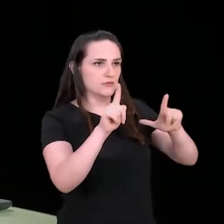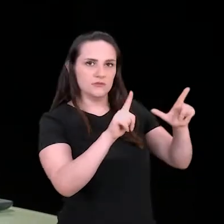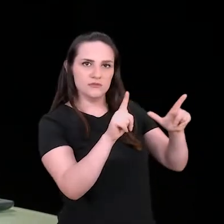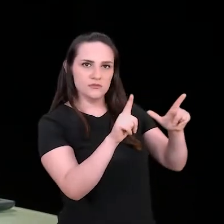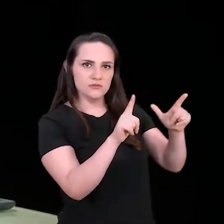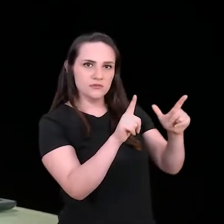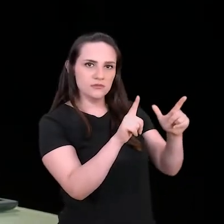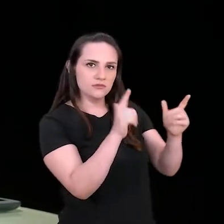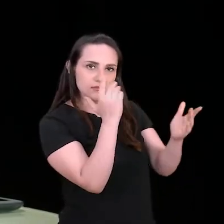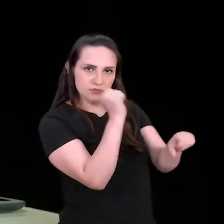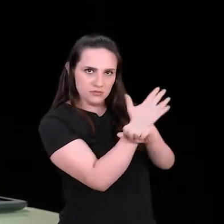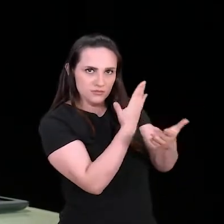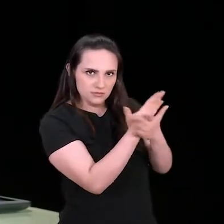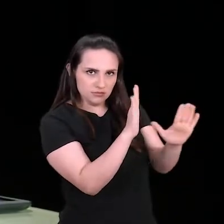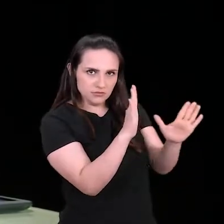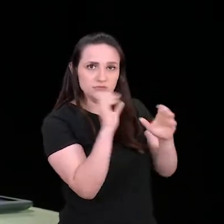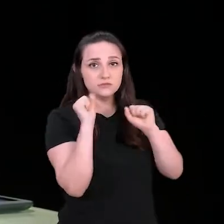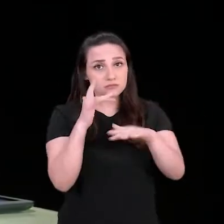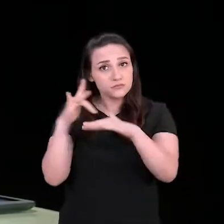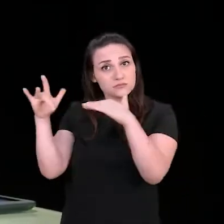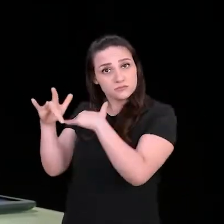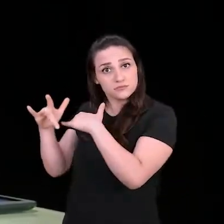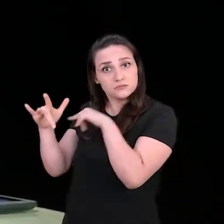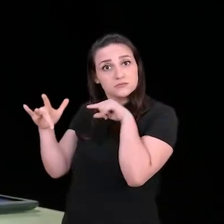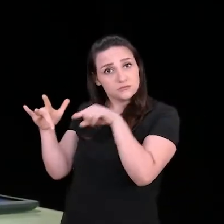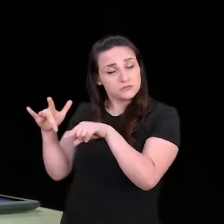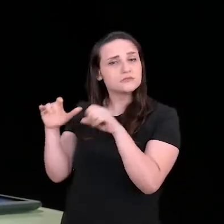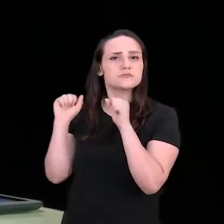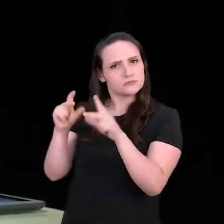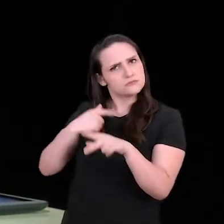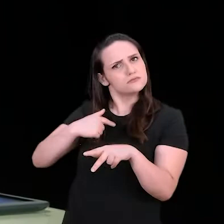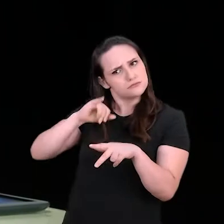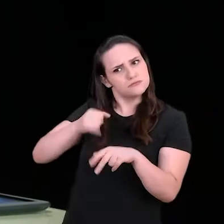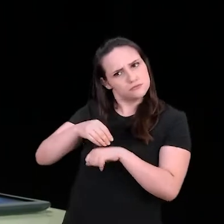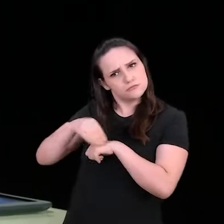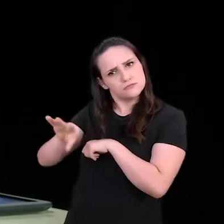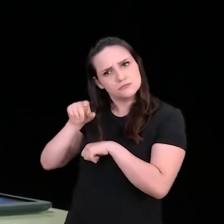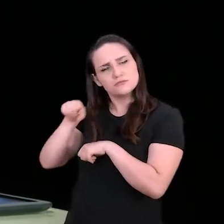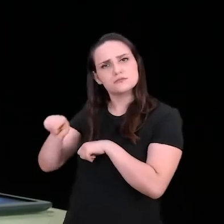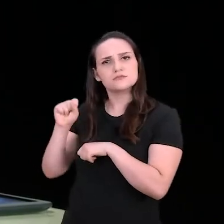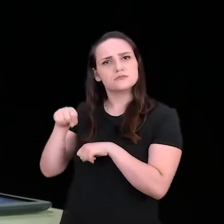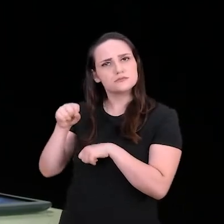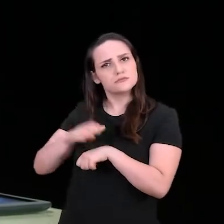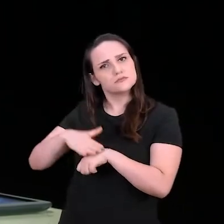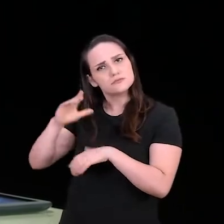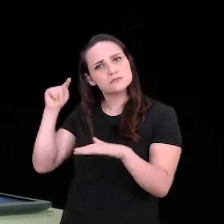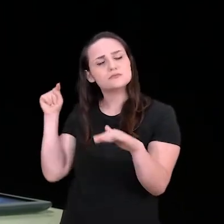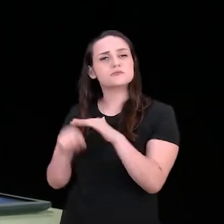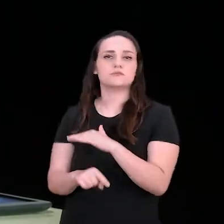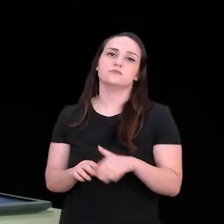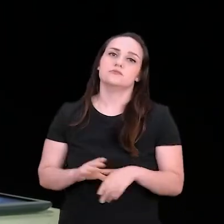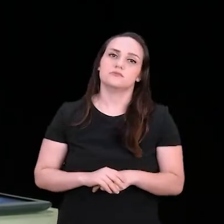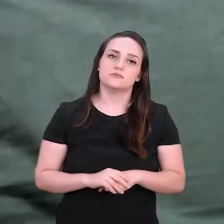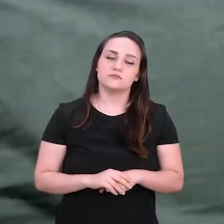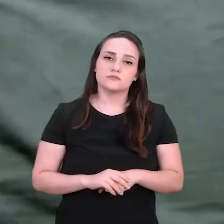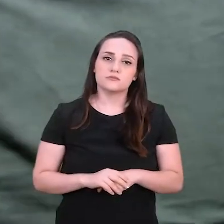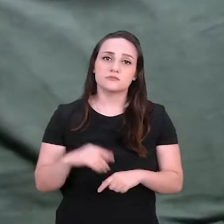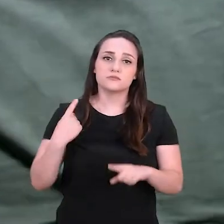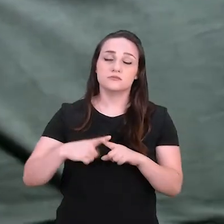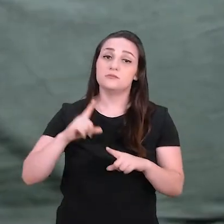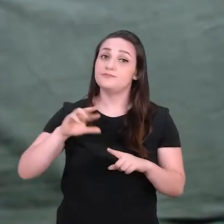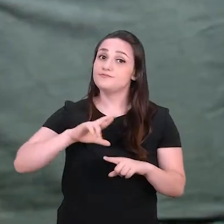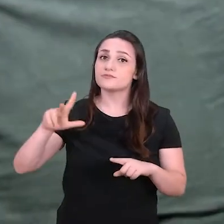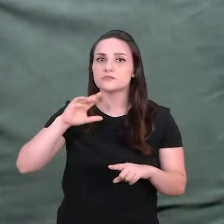ele está na rede social, e aí eu queria ver alguma coisa, eu vou lá, busco, assisto aquilo num outro momento, diferente